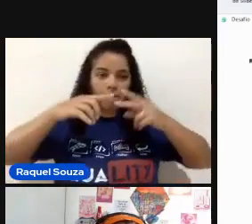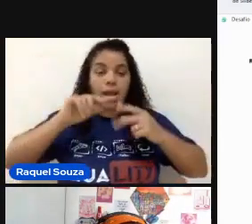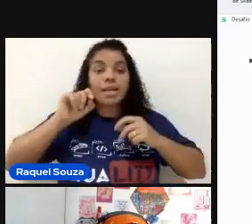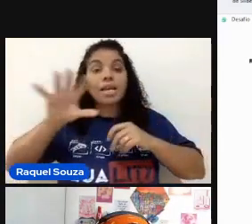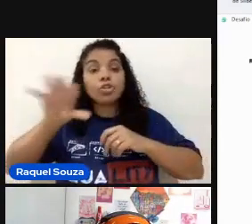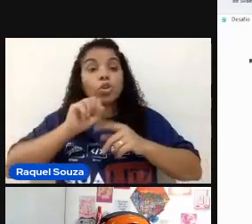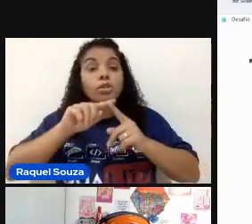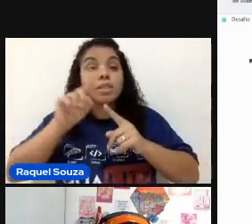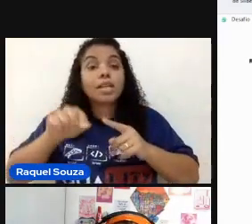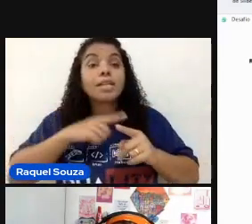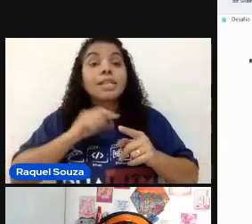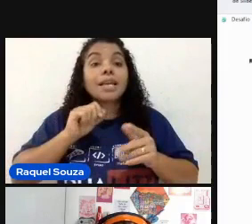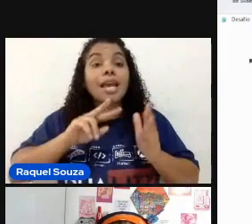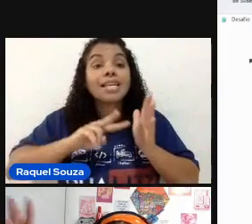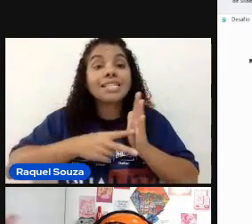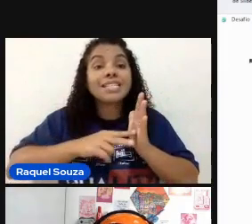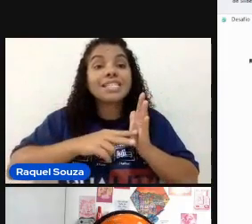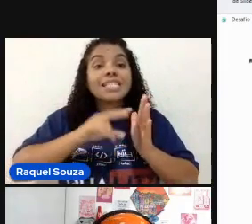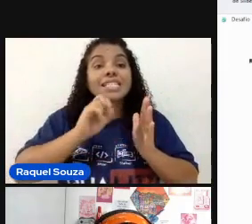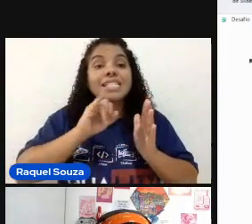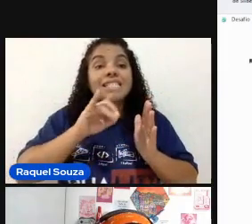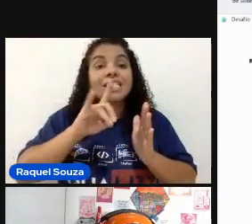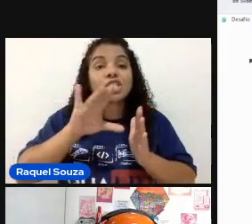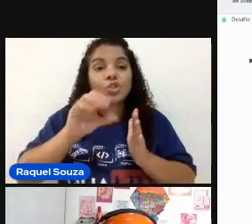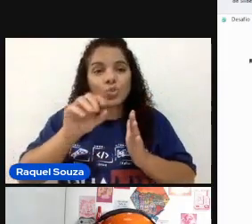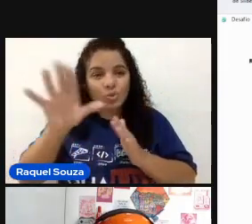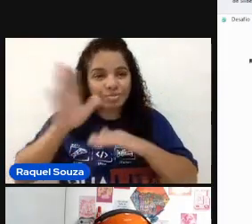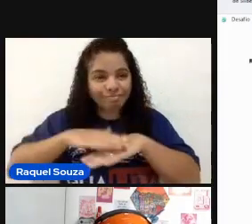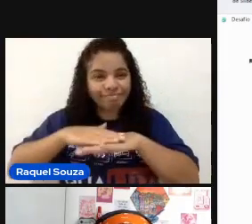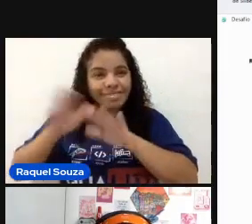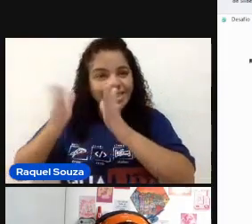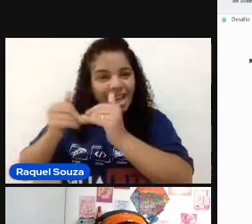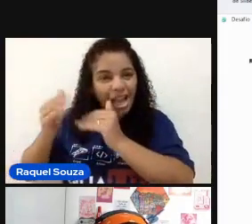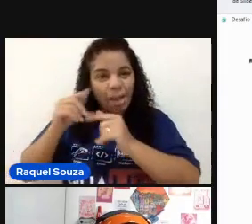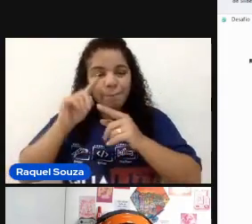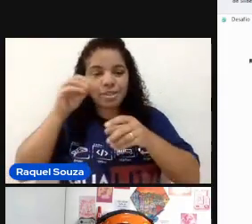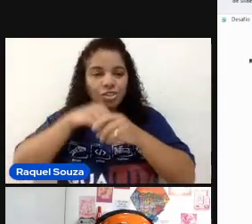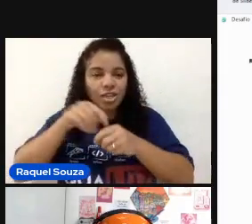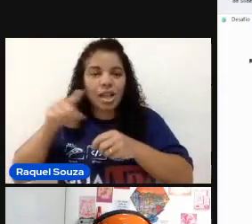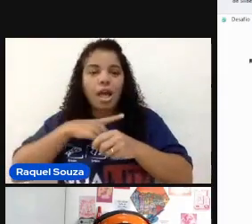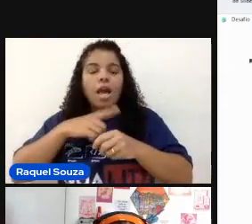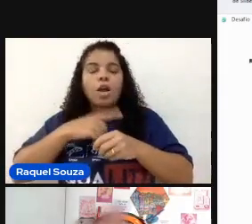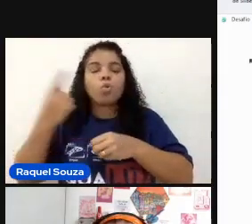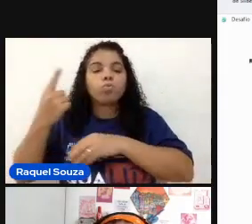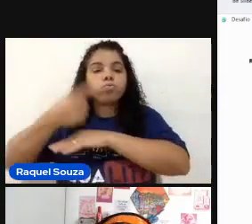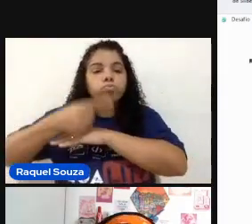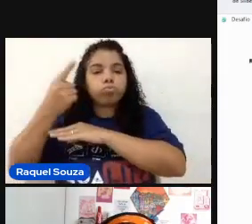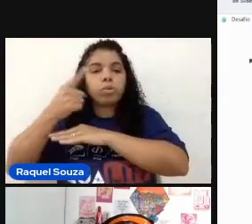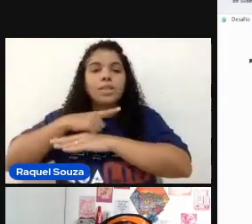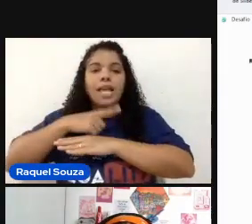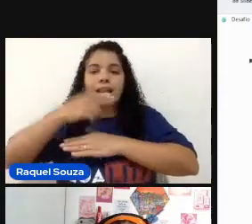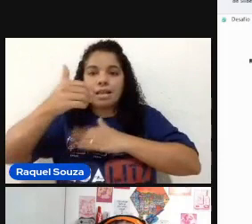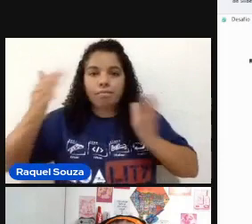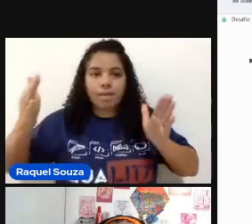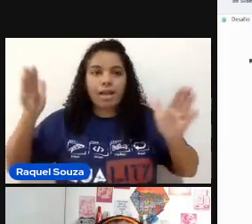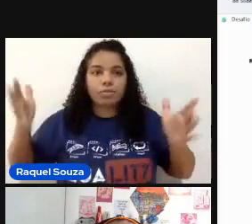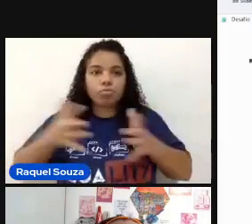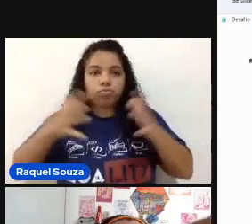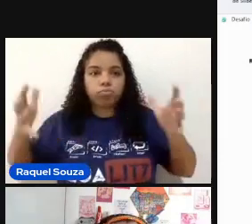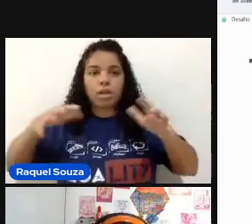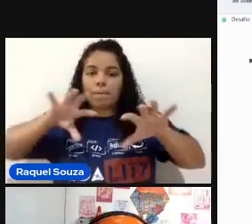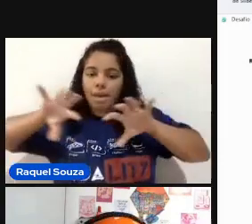ali o síndico, que faria ali, de repente, teria no seu condomínio uma caçamba somente para coleta